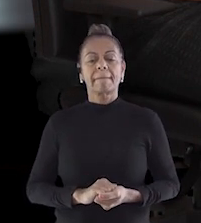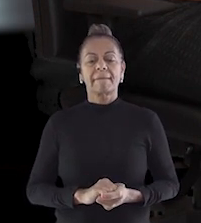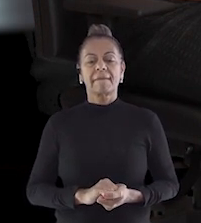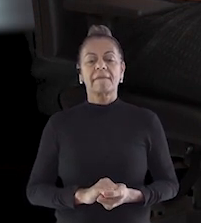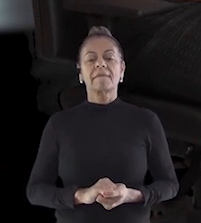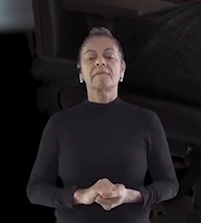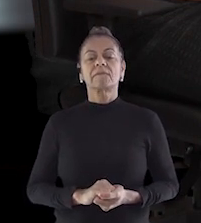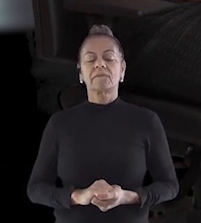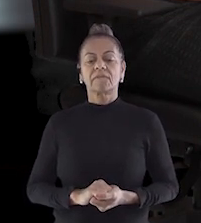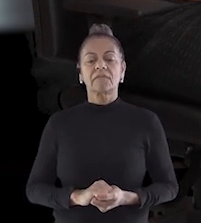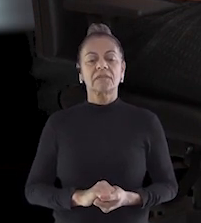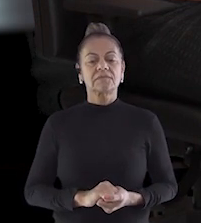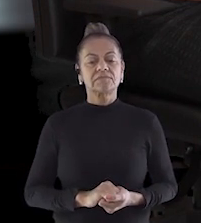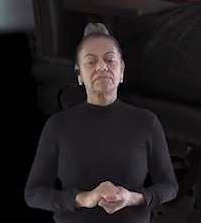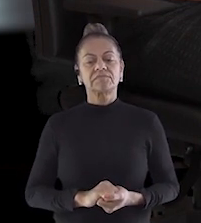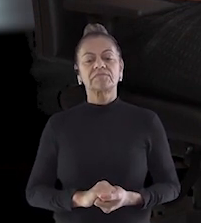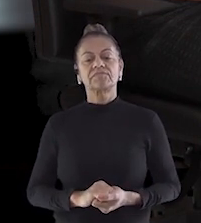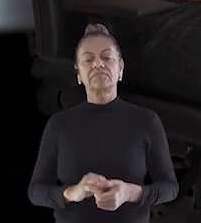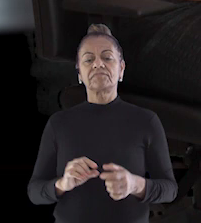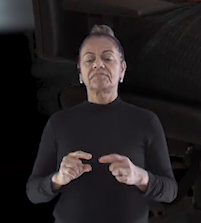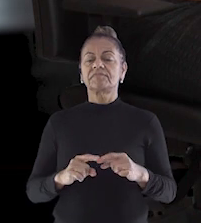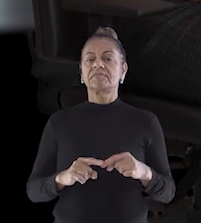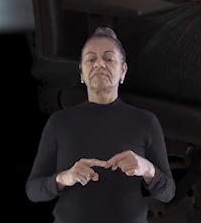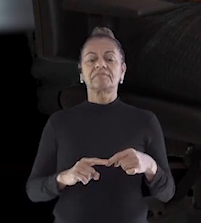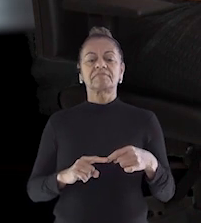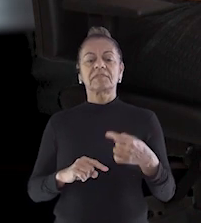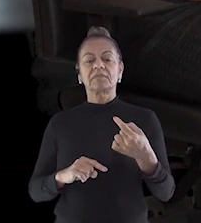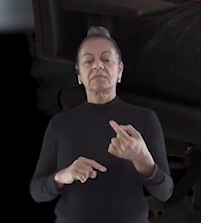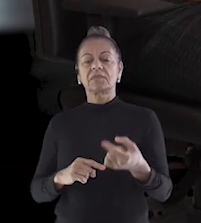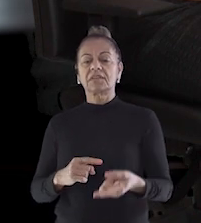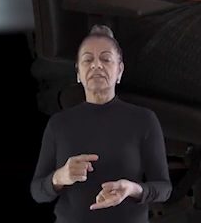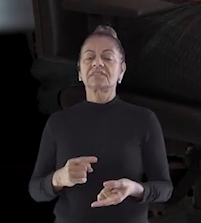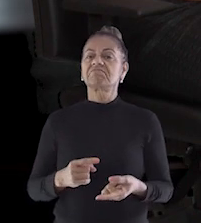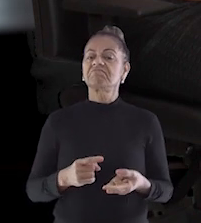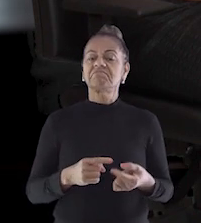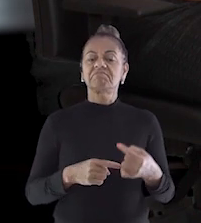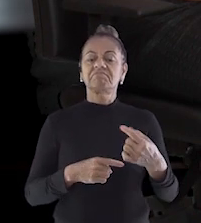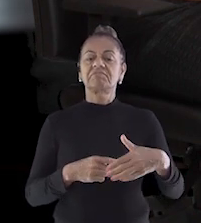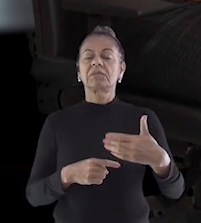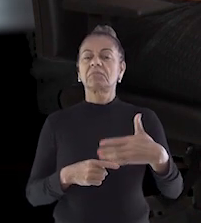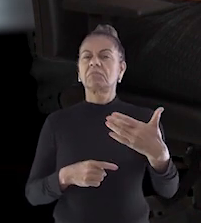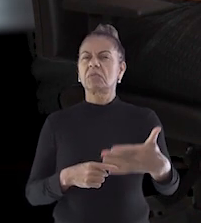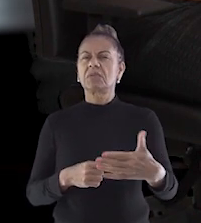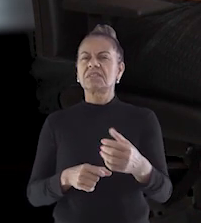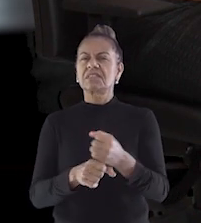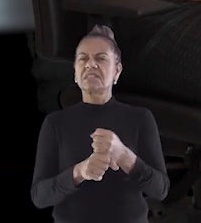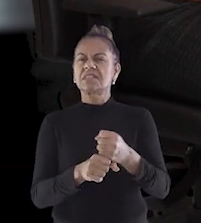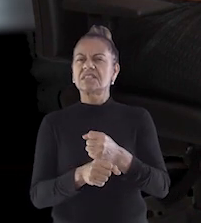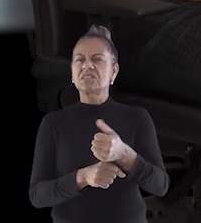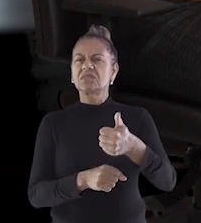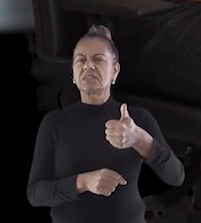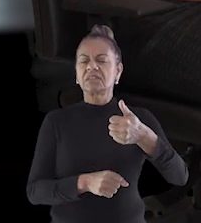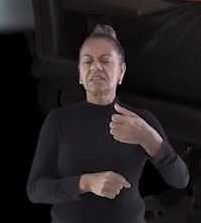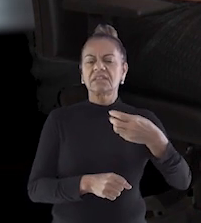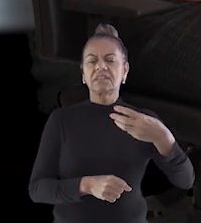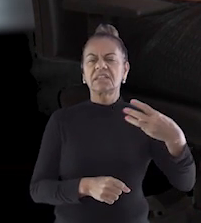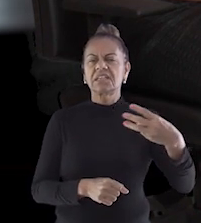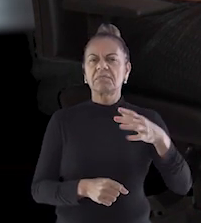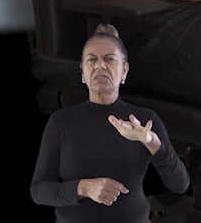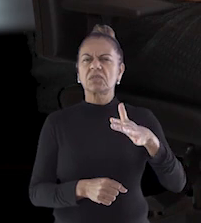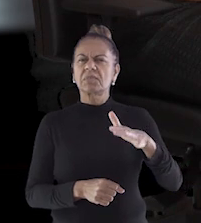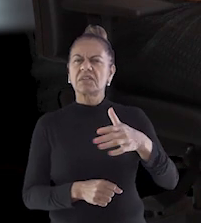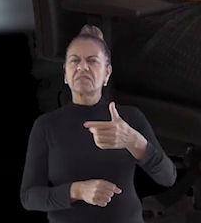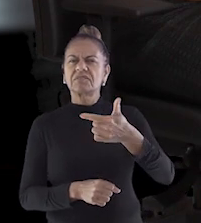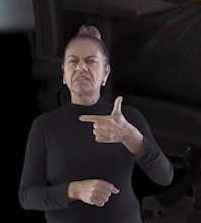minha vida. Ela também ficou vivendo a vida dela aqui, aí ela casou, eu casei lá, ela casou aqui. Ela teve os